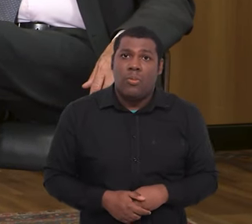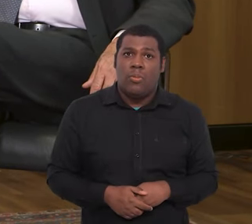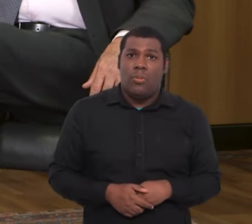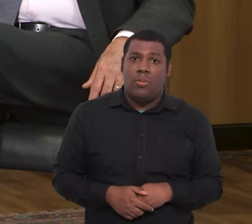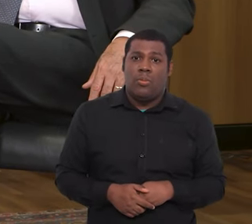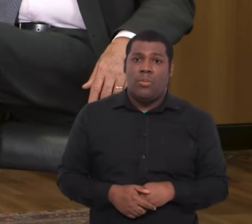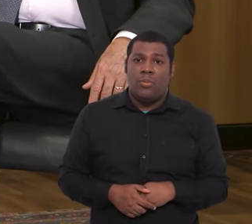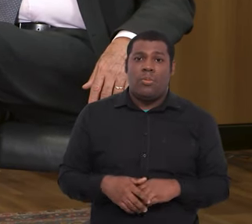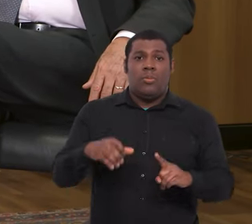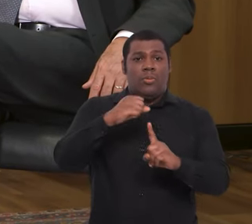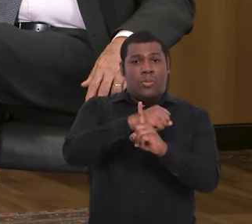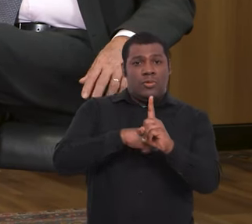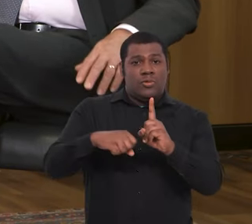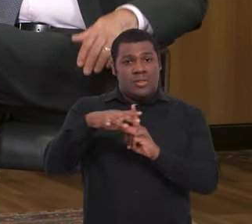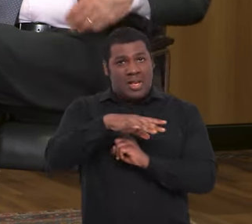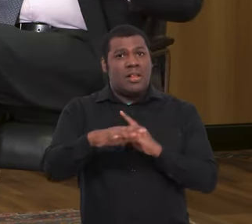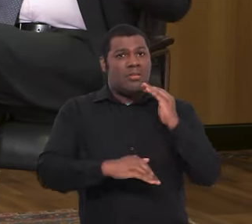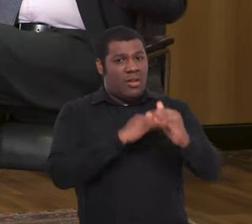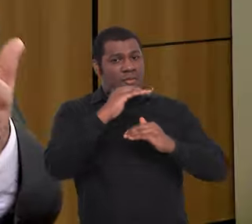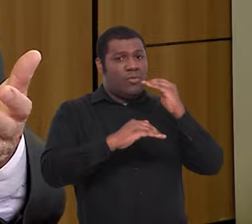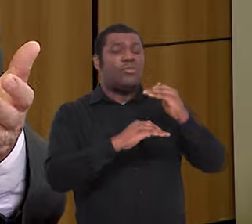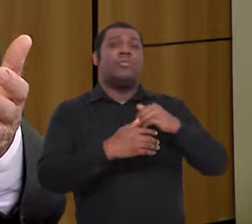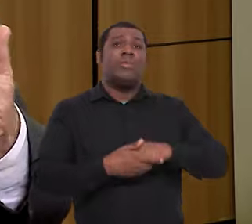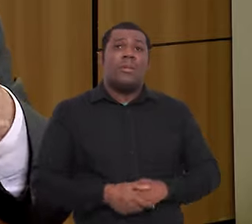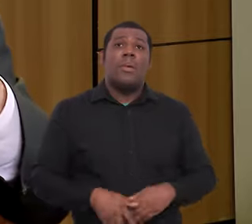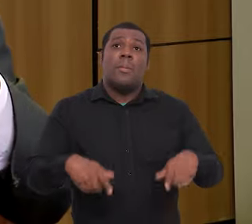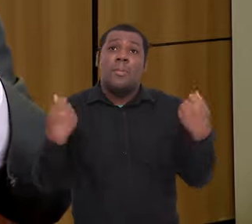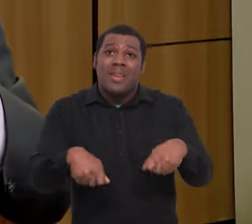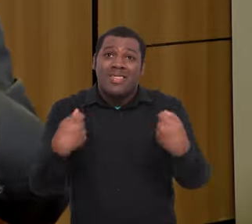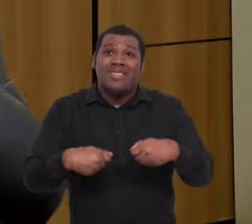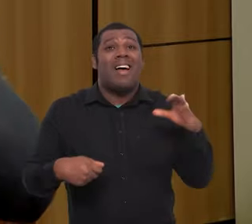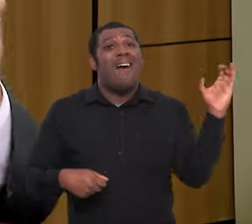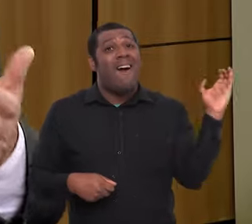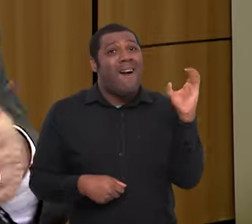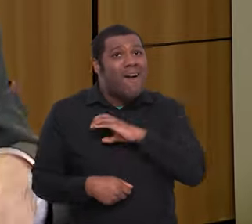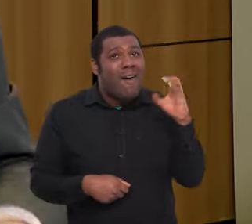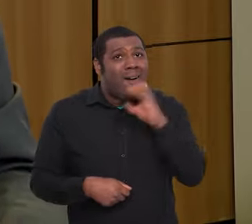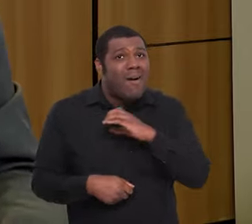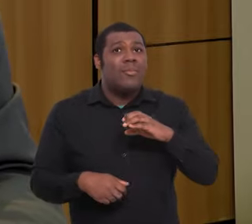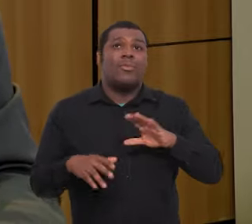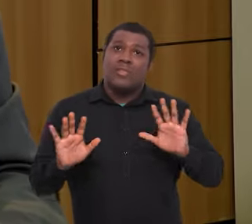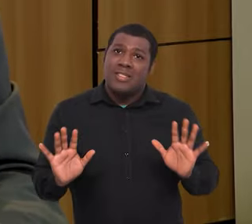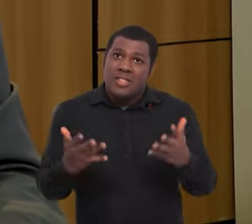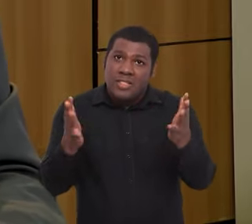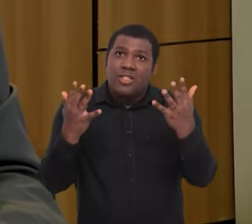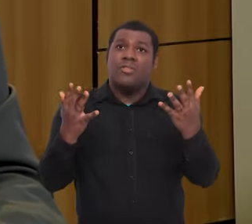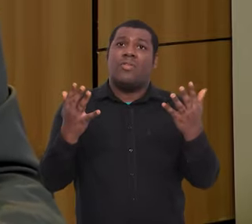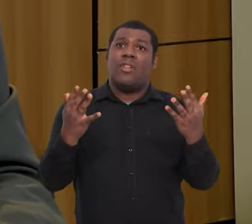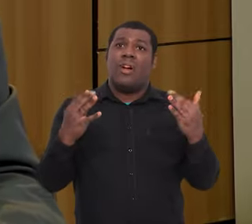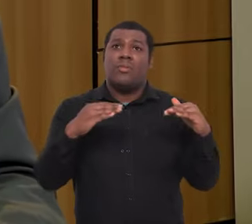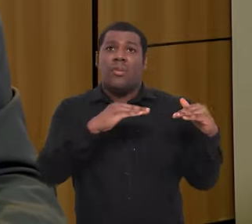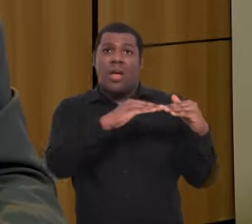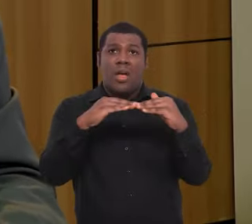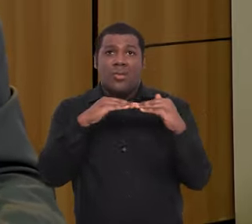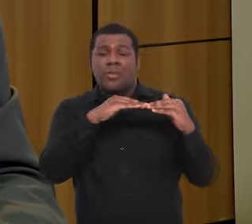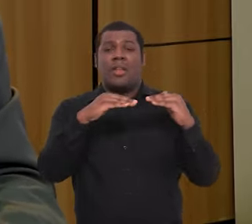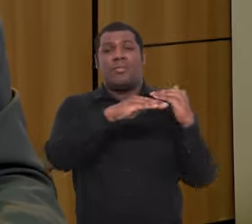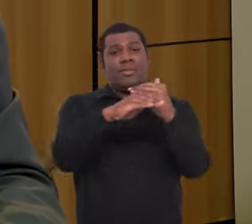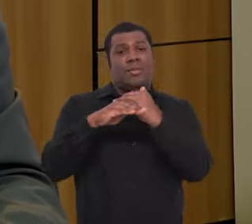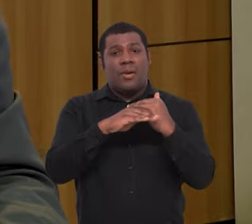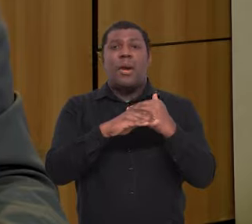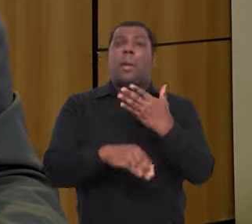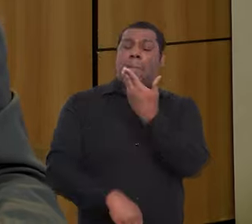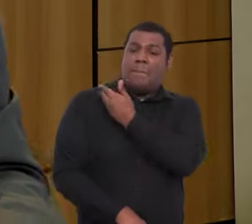isso porque a sociedade vem evoluindo bastante mas nós precisamos acelerar esse processo para de uma vez por toda